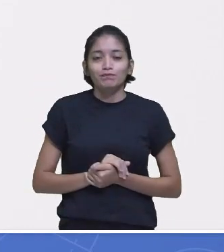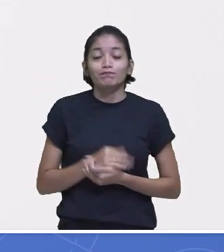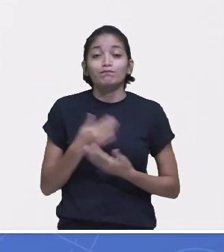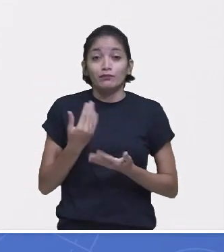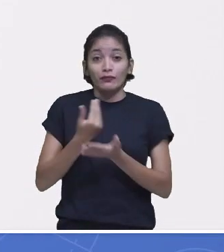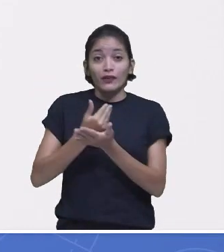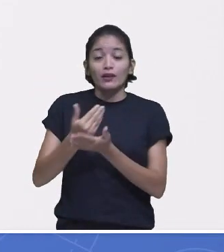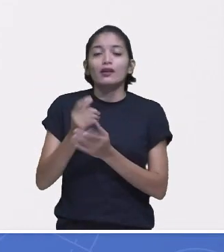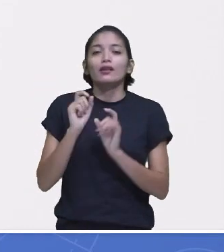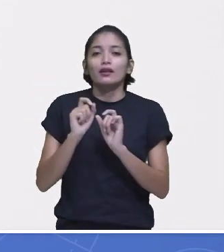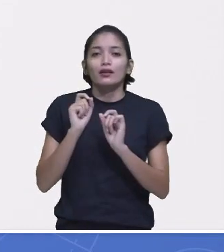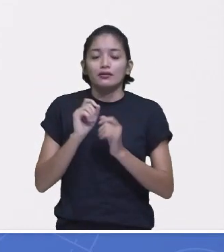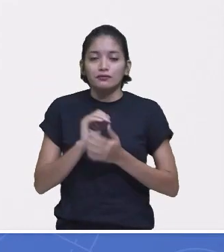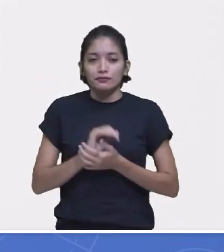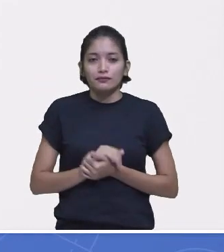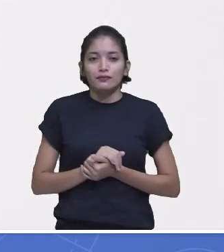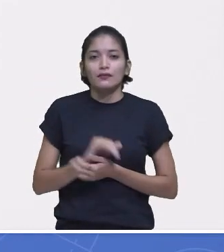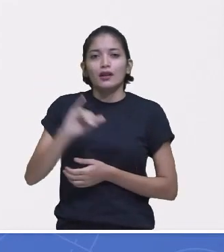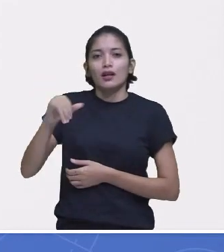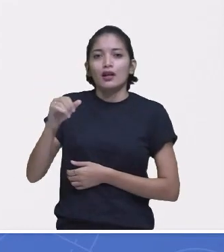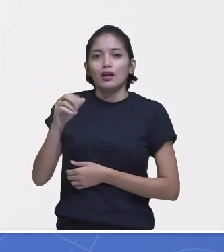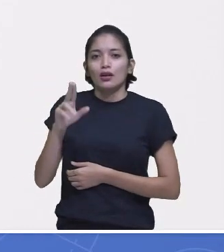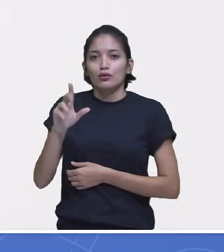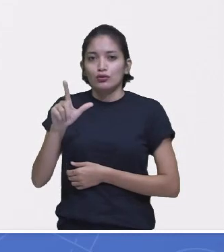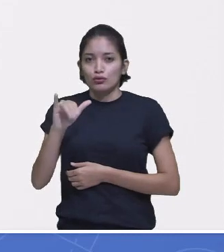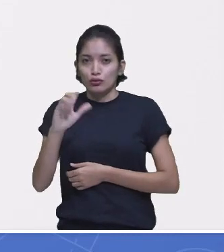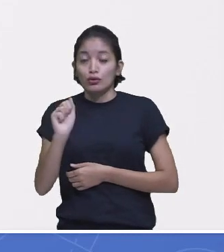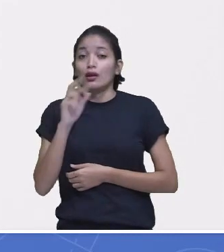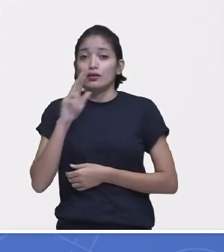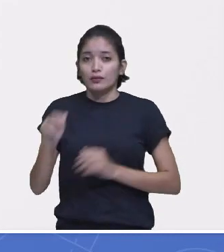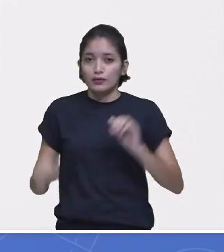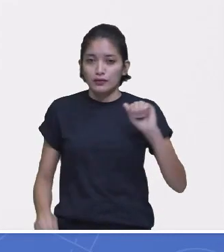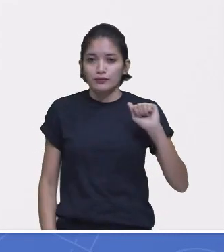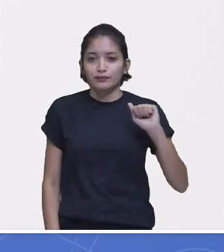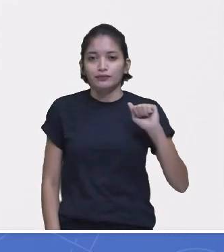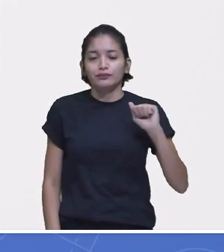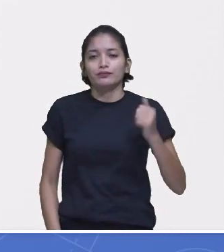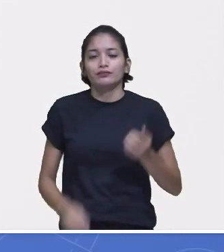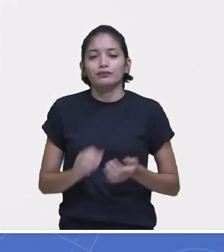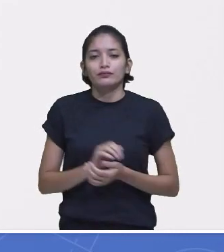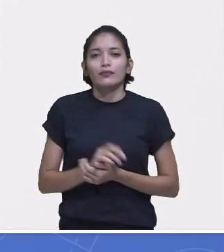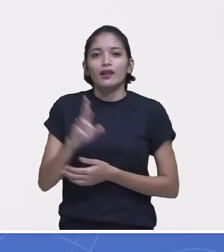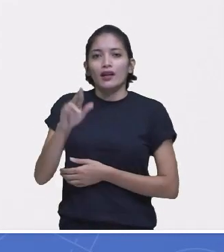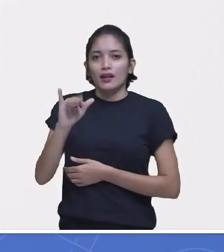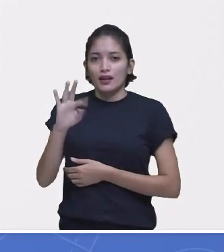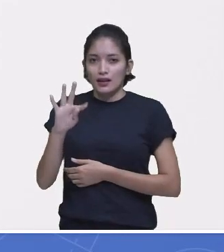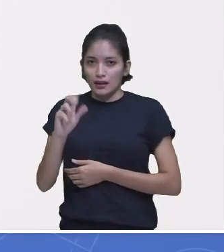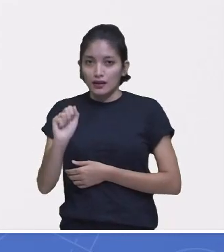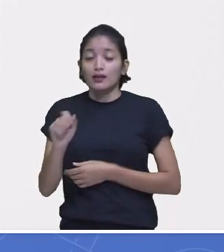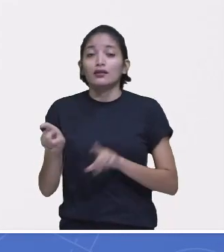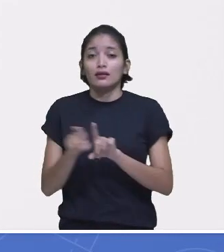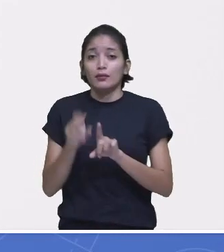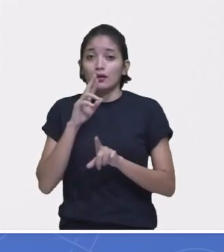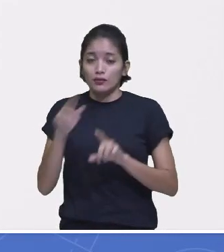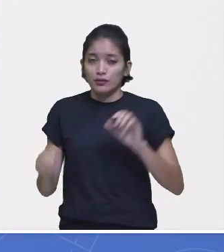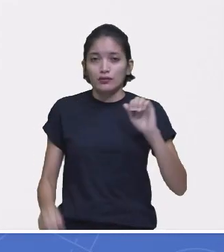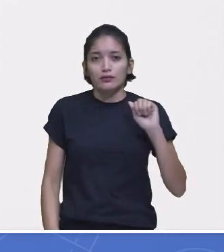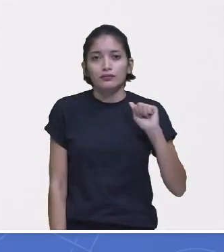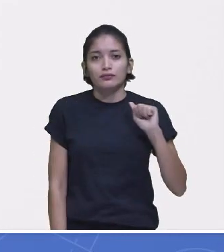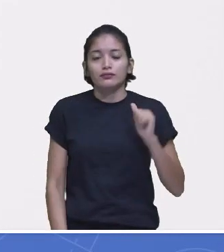com a Júlia, que respondeu letra A. Eu acho que ali a Rita também respondeu, a